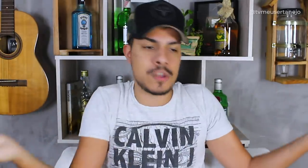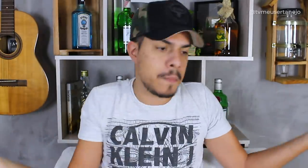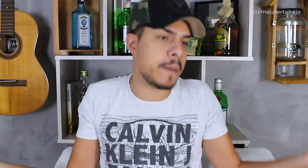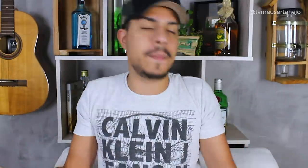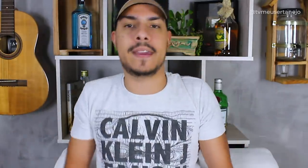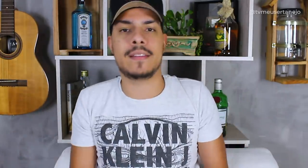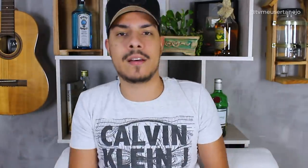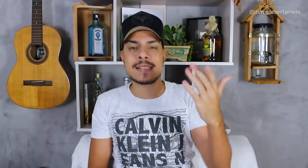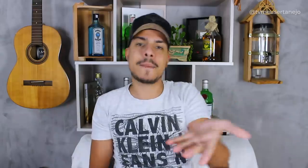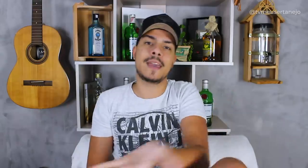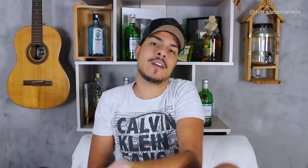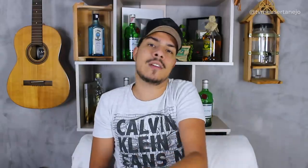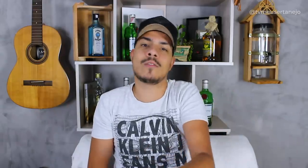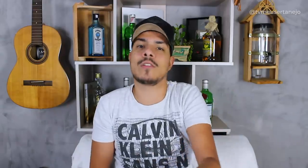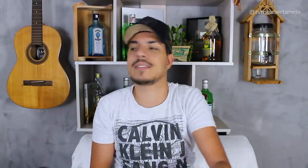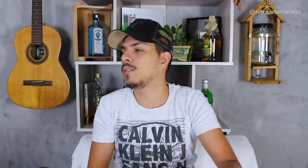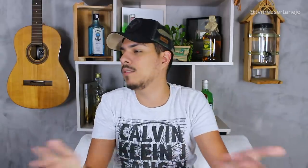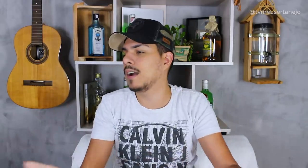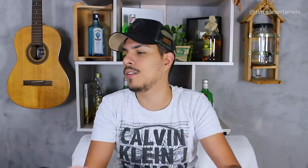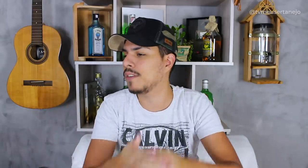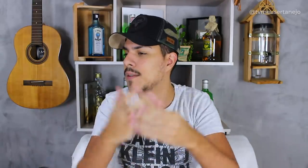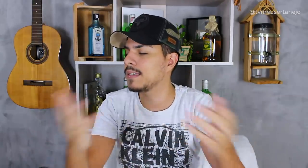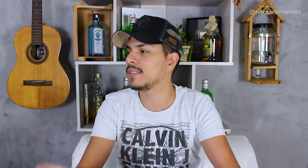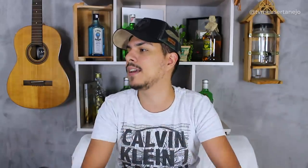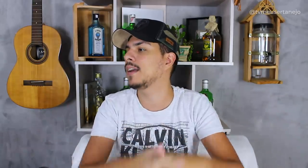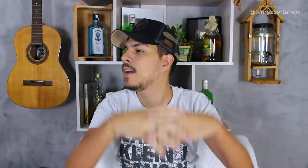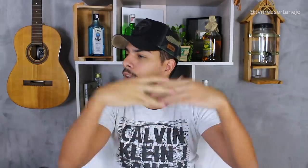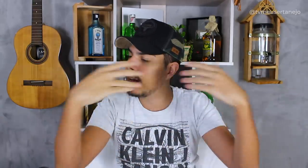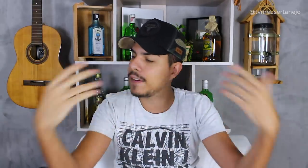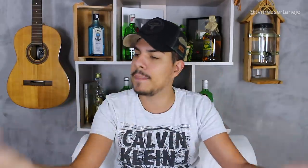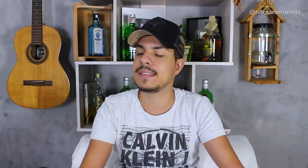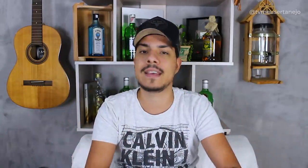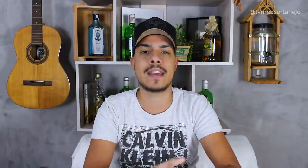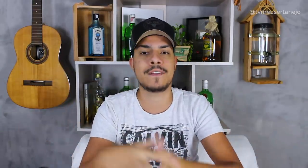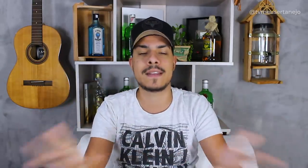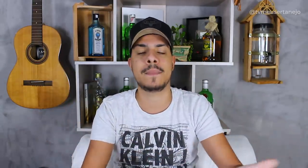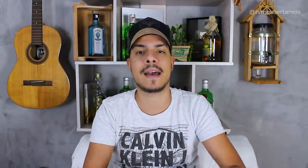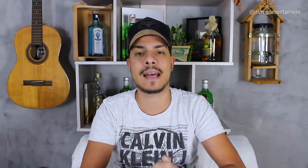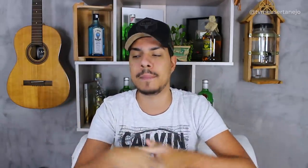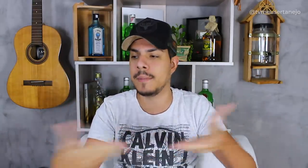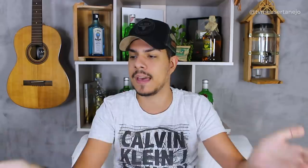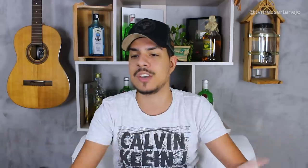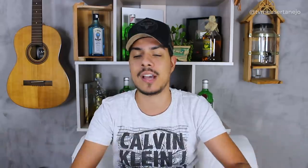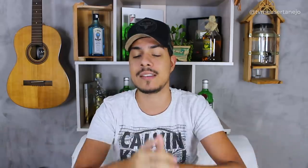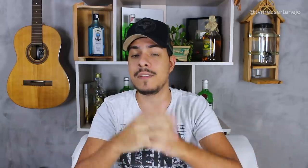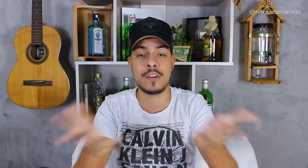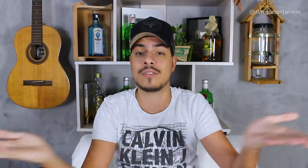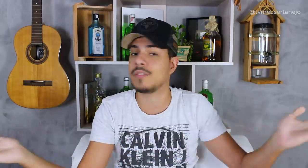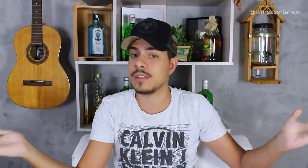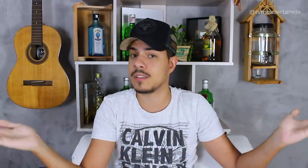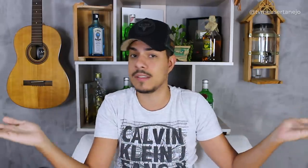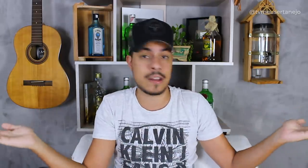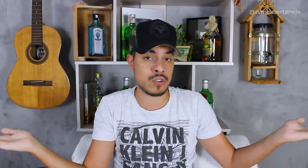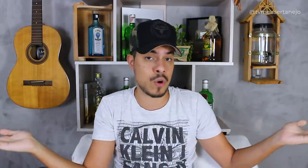filho assistir Peppa Pig, então. Você sabia que o Eduardo Costa e o Leonardo iam fazer besteira, ia falar besteira, fazer piada, beber cachaça. E